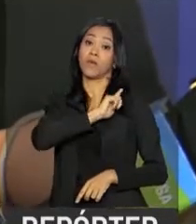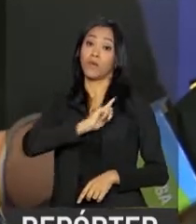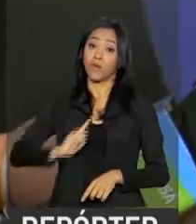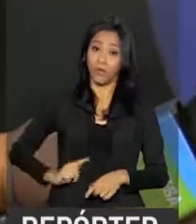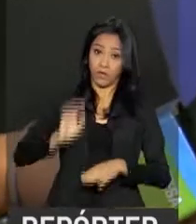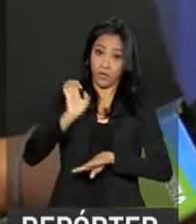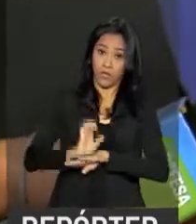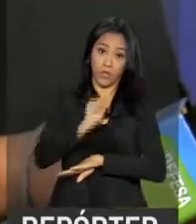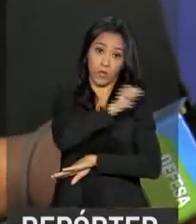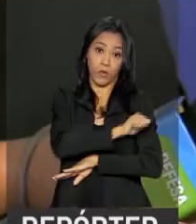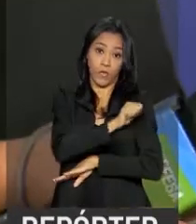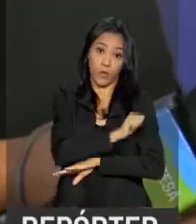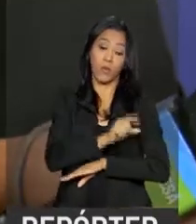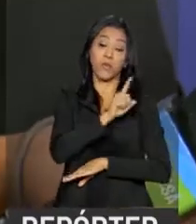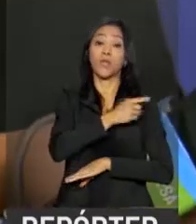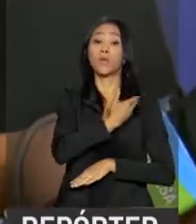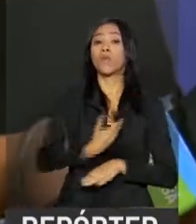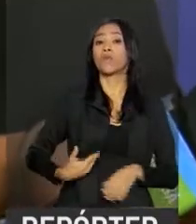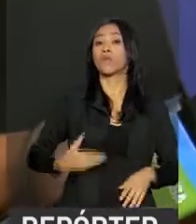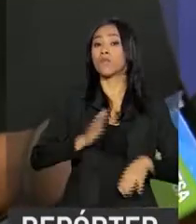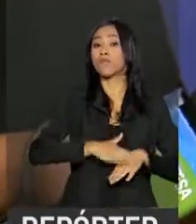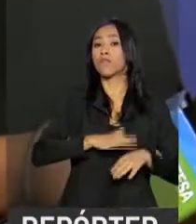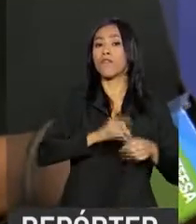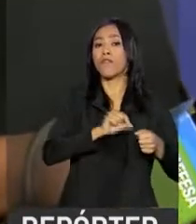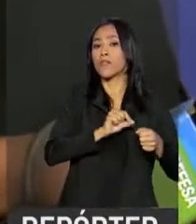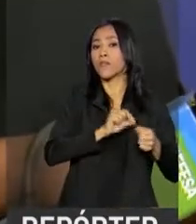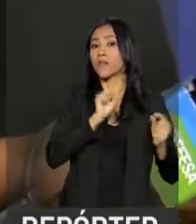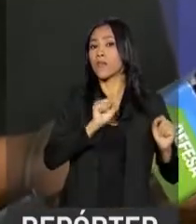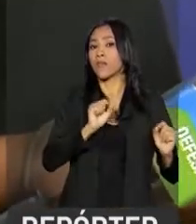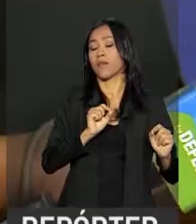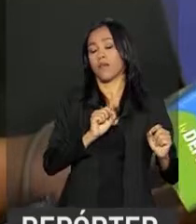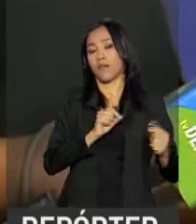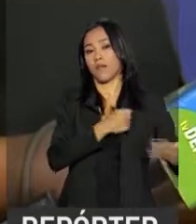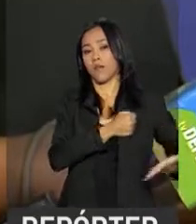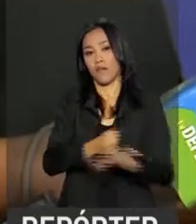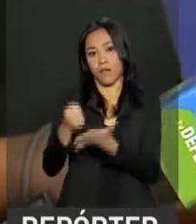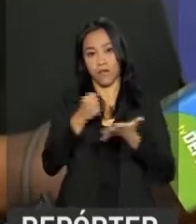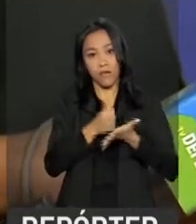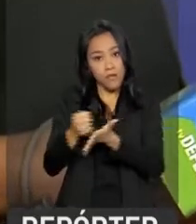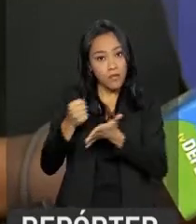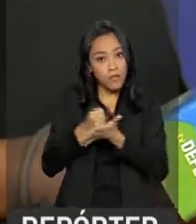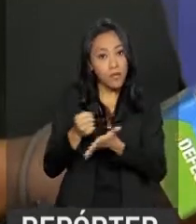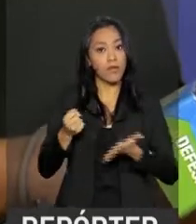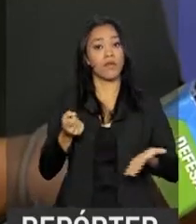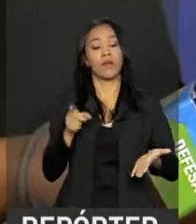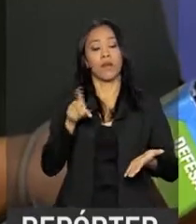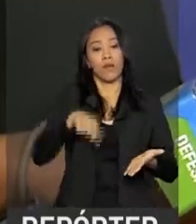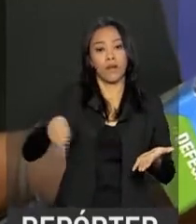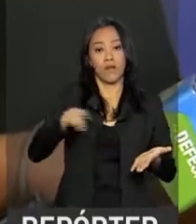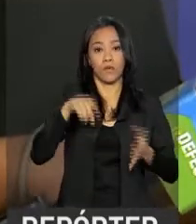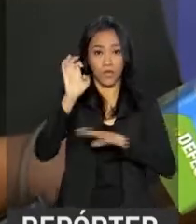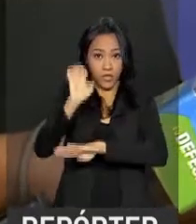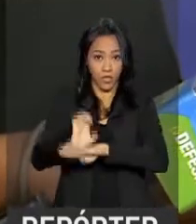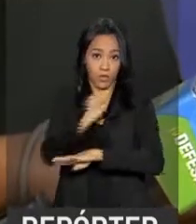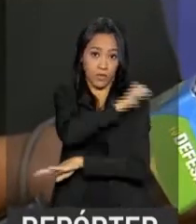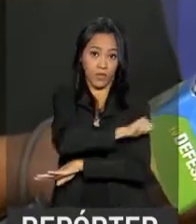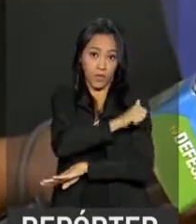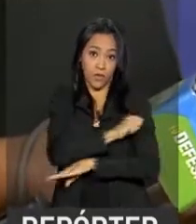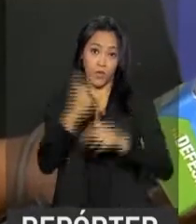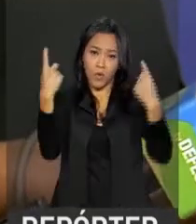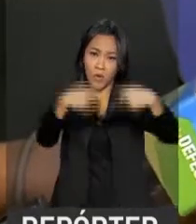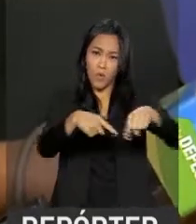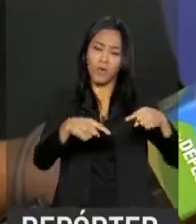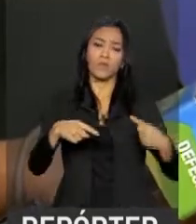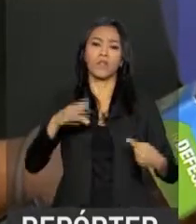cabe ao governo federal intensificará as ações é de patrulhamento e combate ao crime organizado